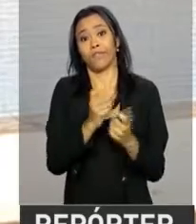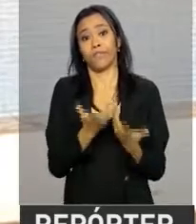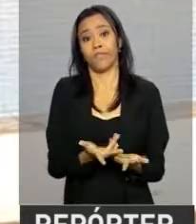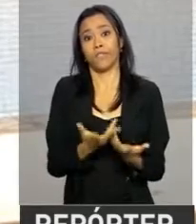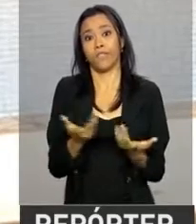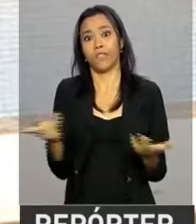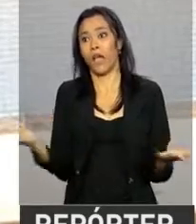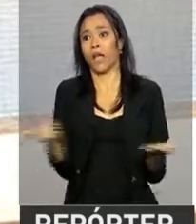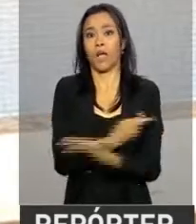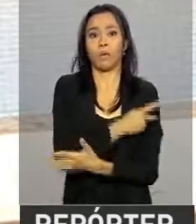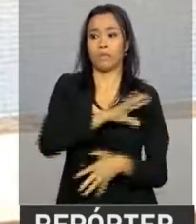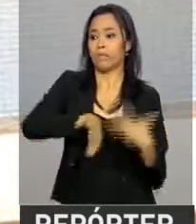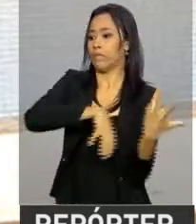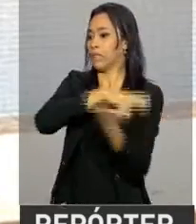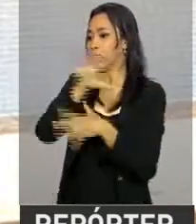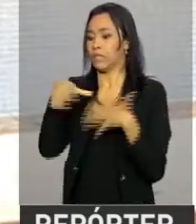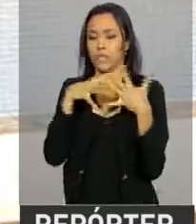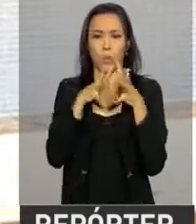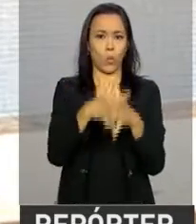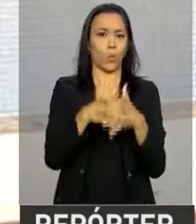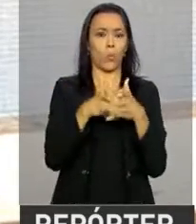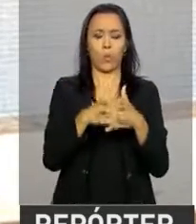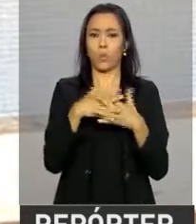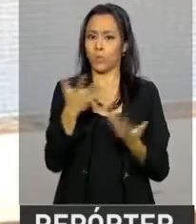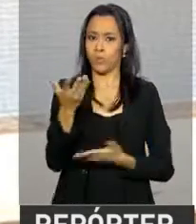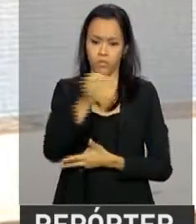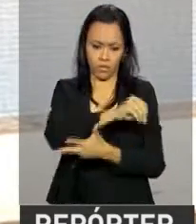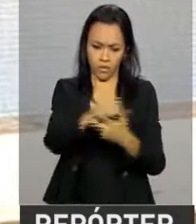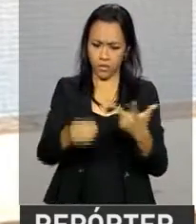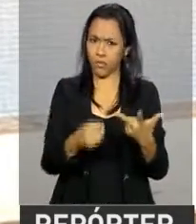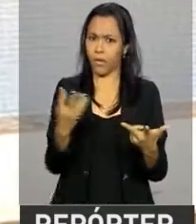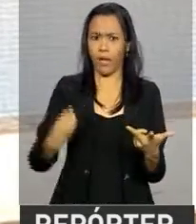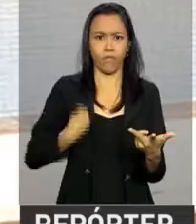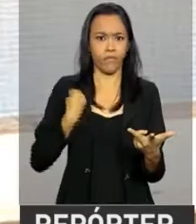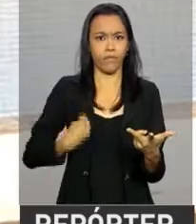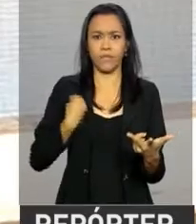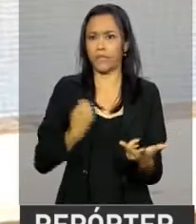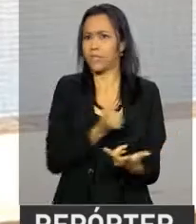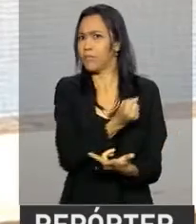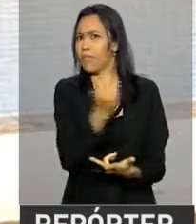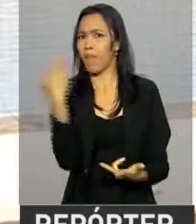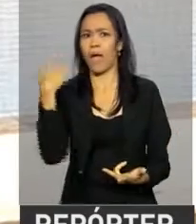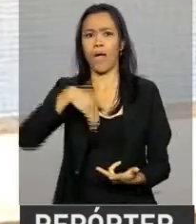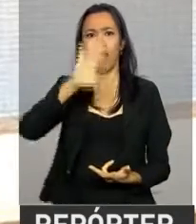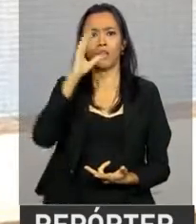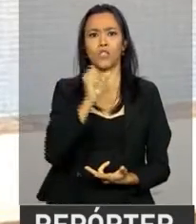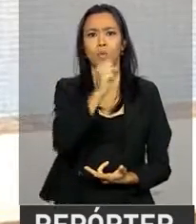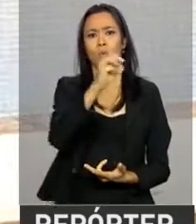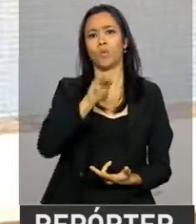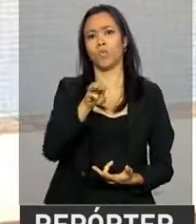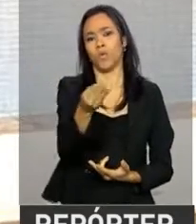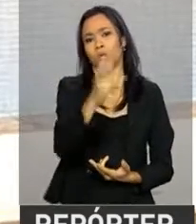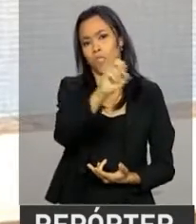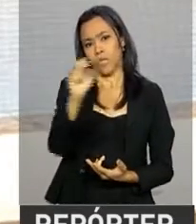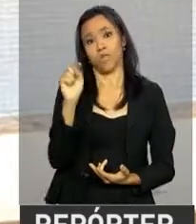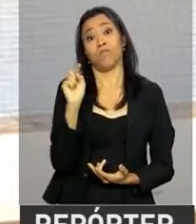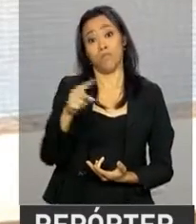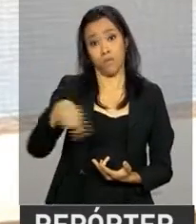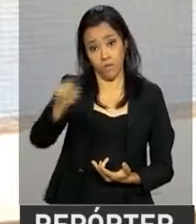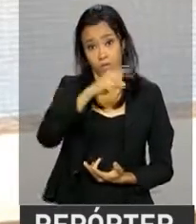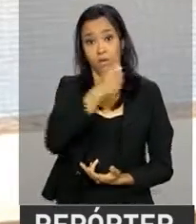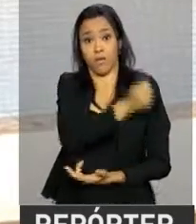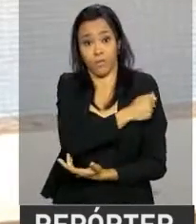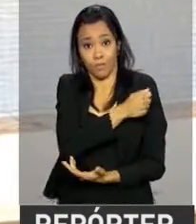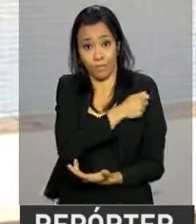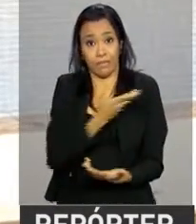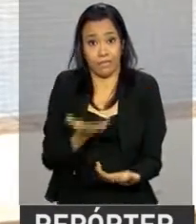insegurança e tumulto num exame que afeta a vida de mais de oito milhões e meio de estudantes lembrando